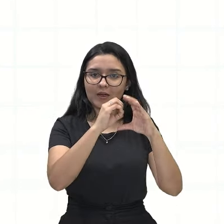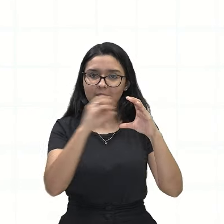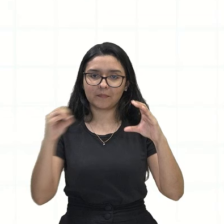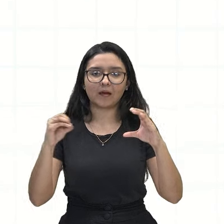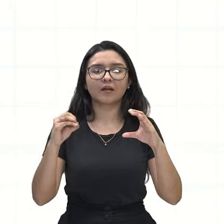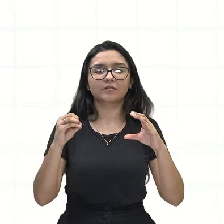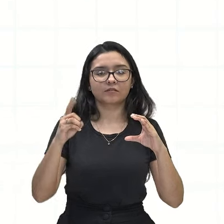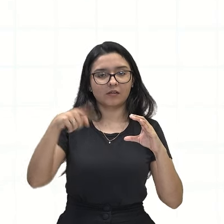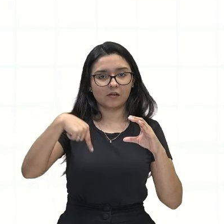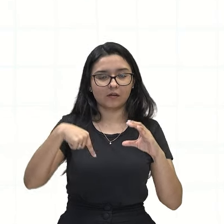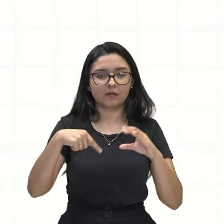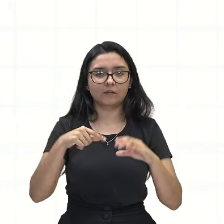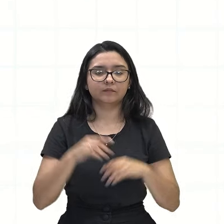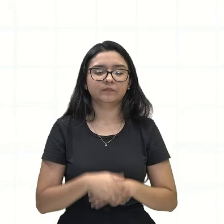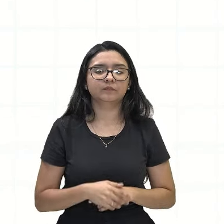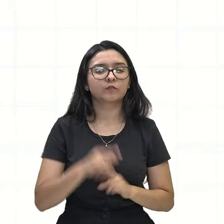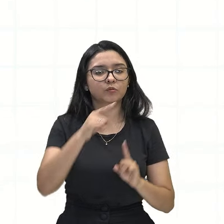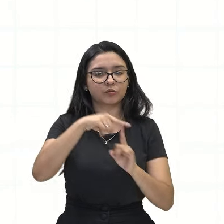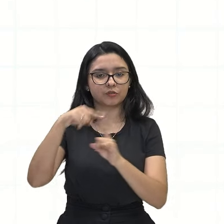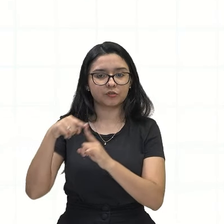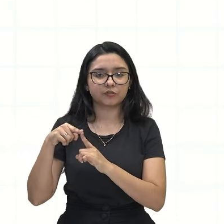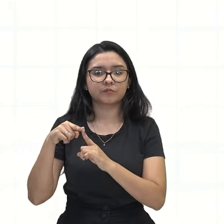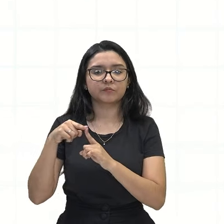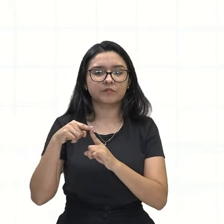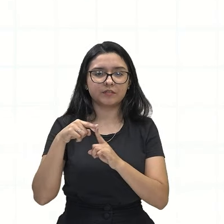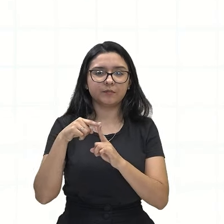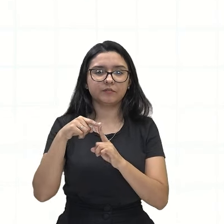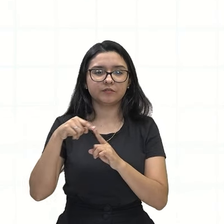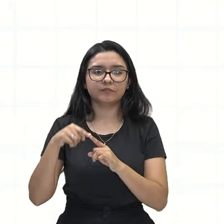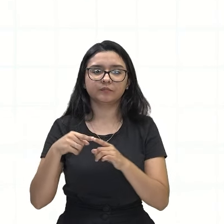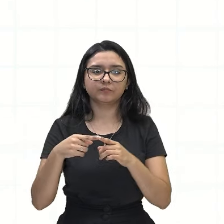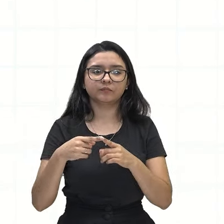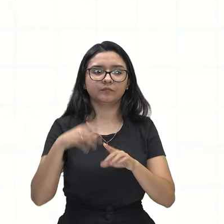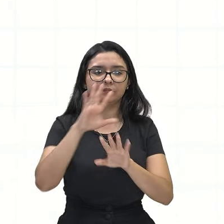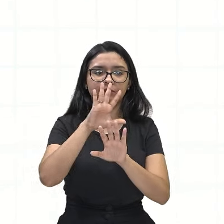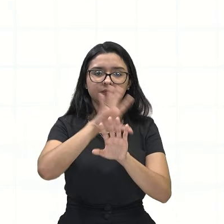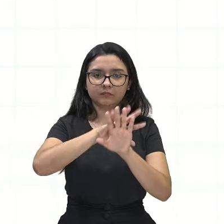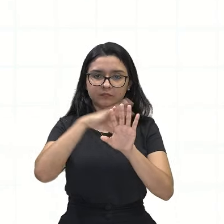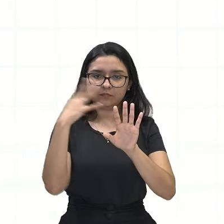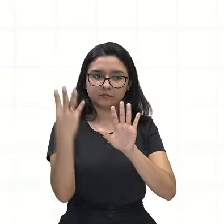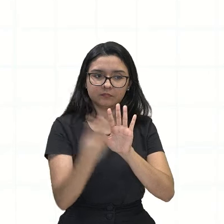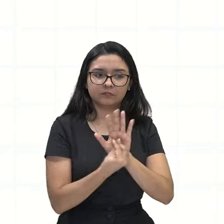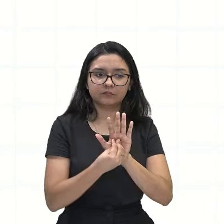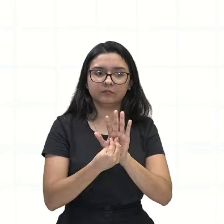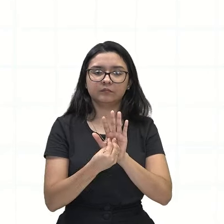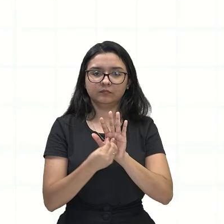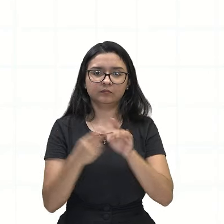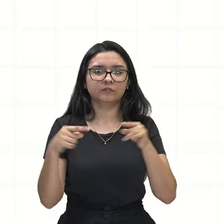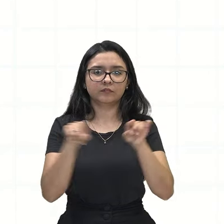esses ícones, né? Símbolos, por exemplo,